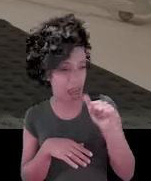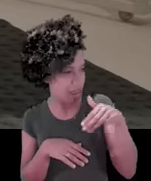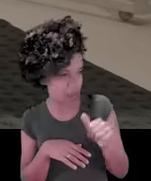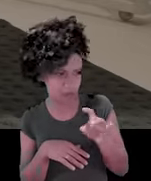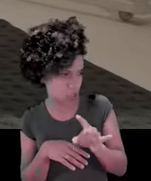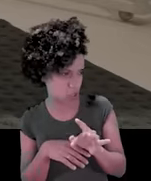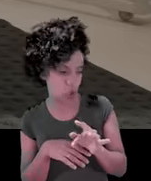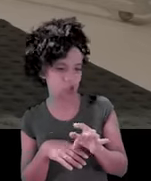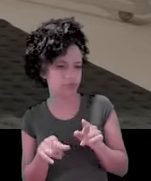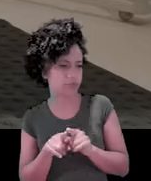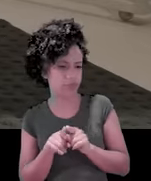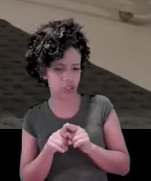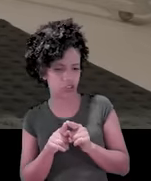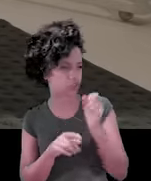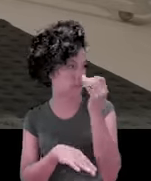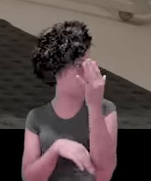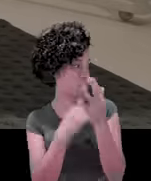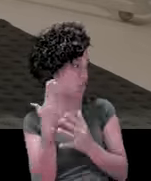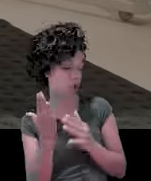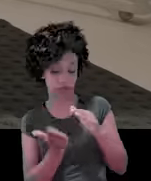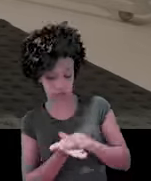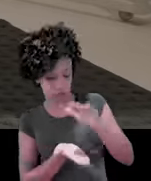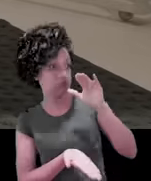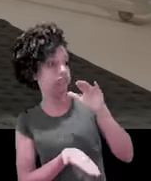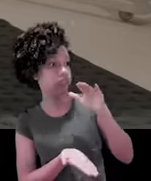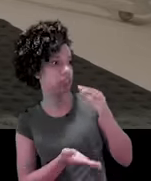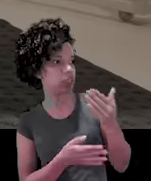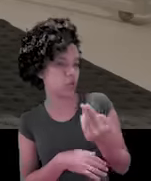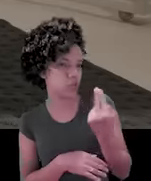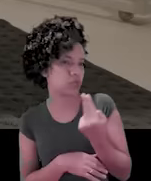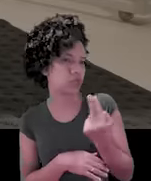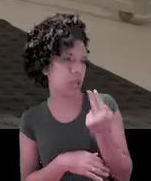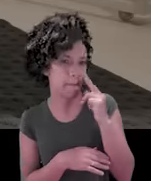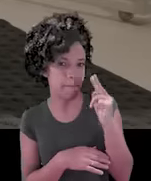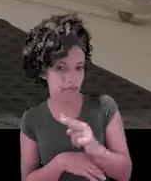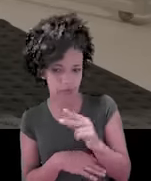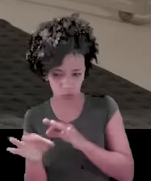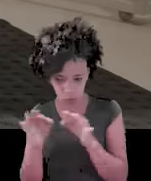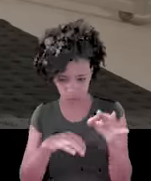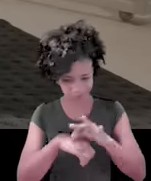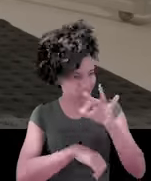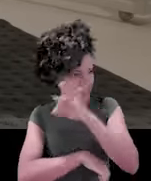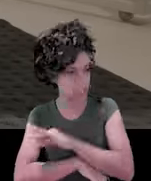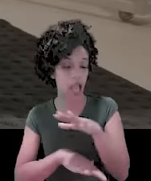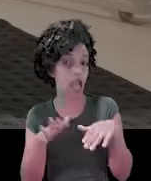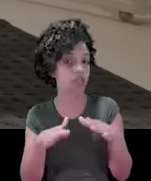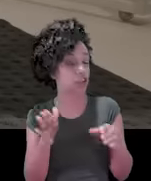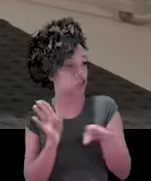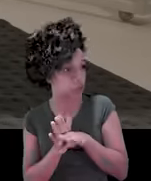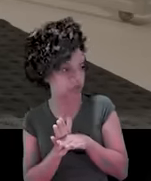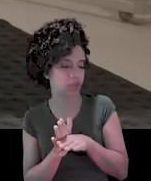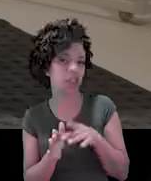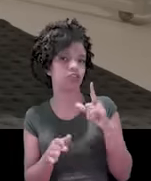sal tinha aquela experiência de folha então não dava para fazer uma briga a gente muito inseto então às vezes eu